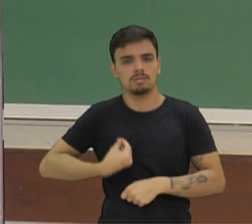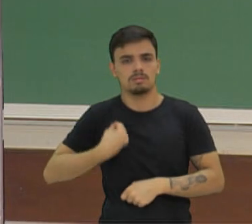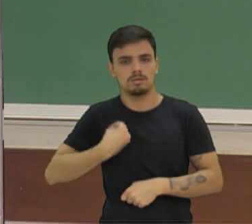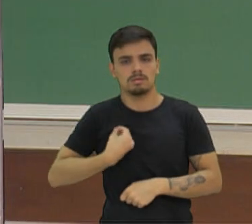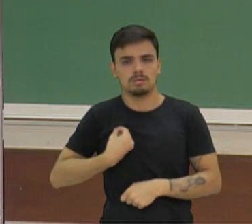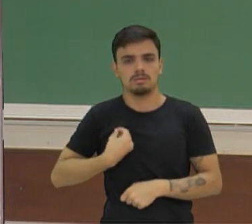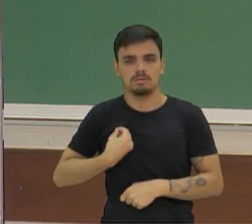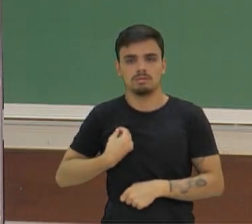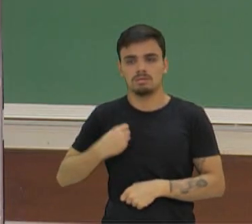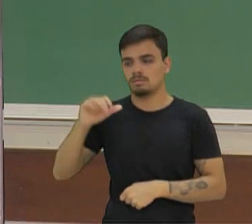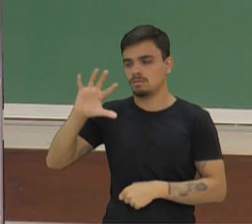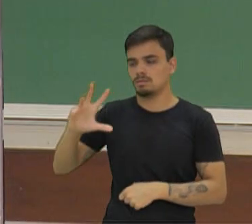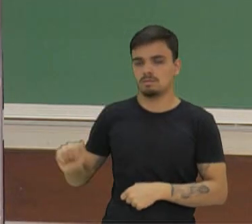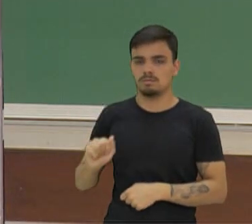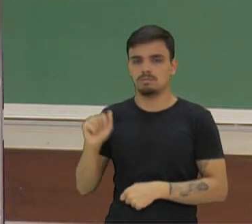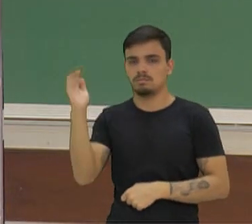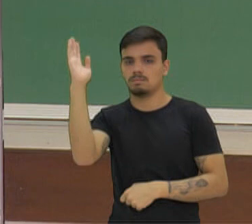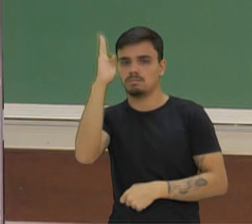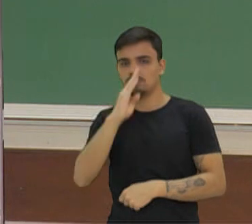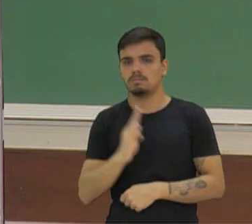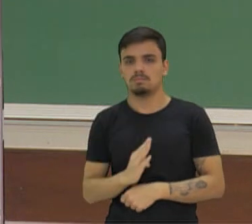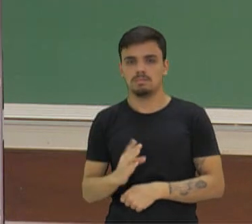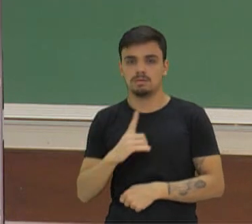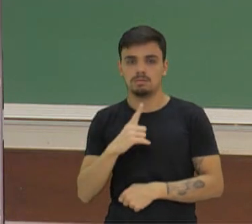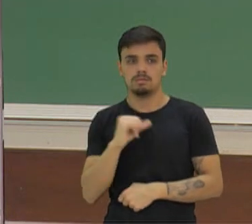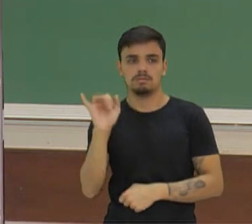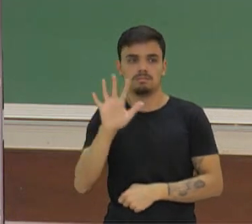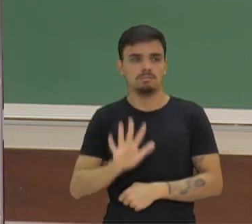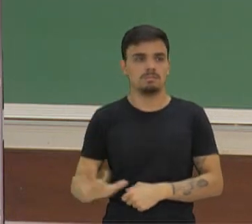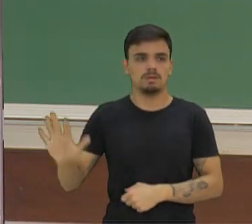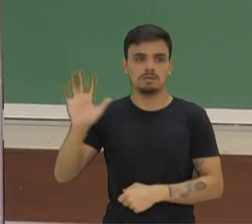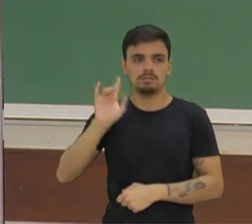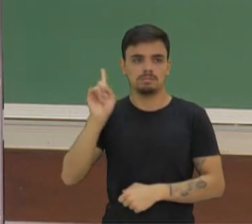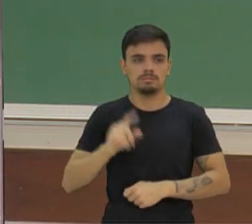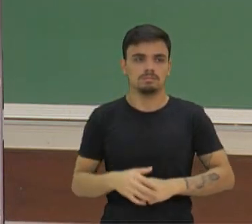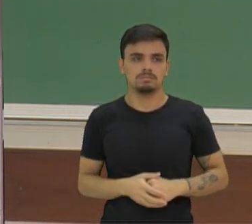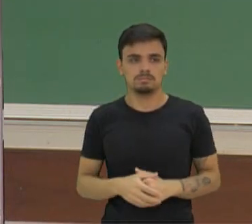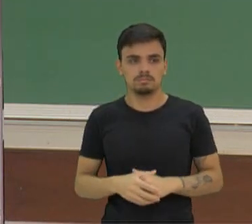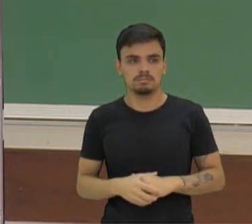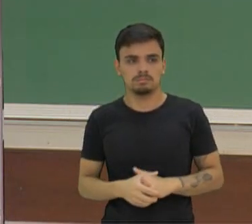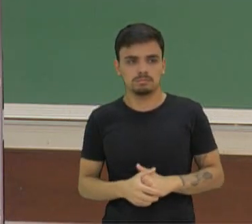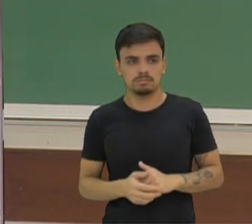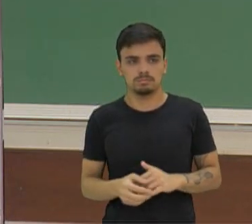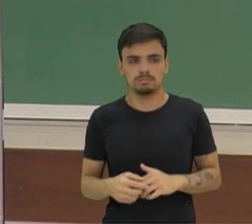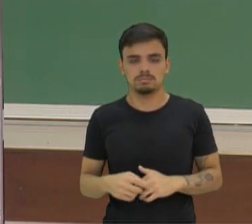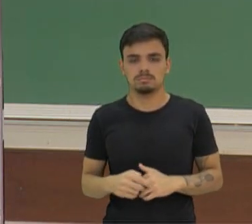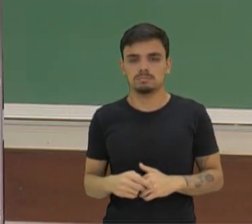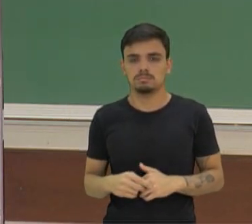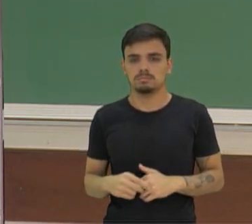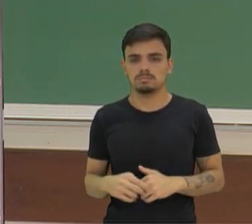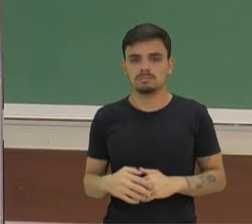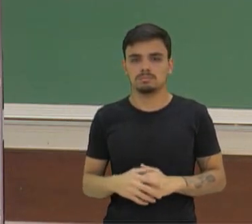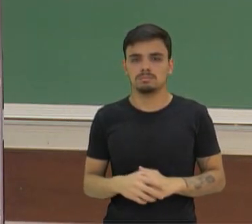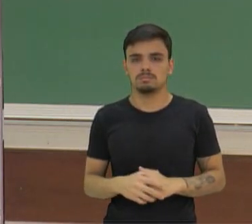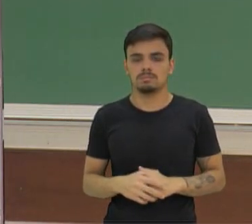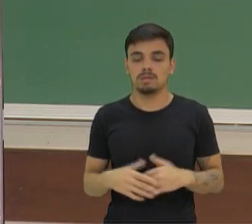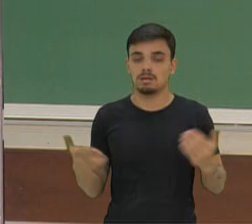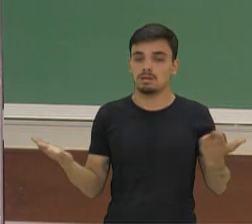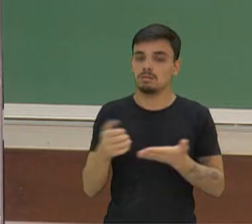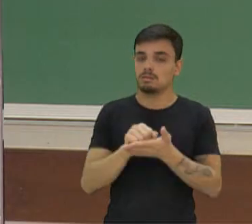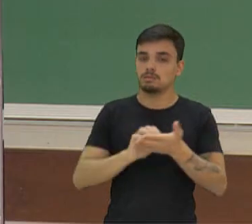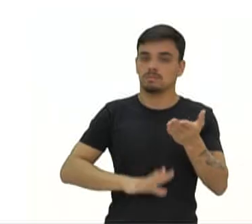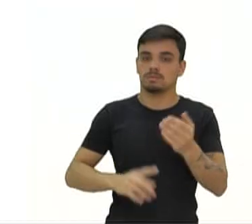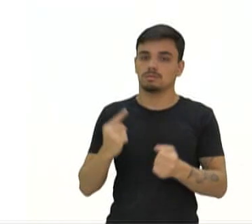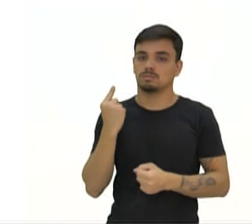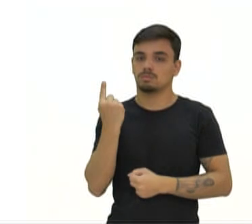afro-brasileira, né, afrodescendente nessa imagem aqui. Certo? Agora vamos para a atividade